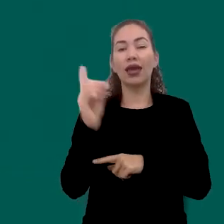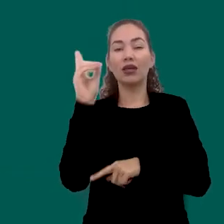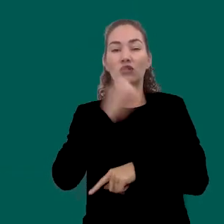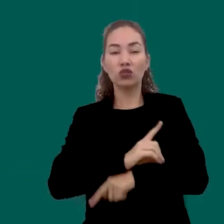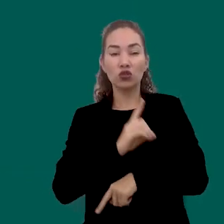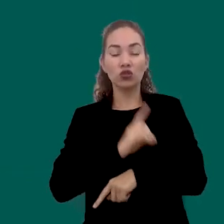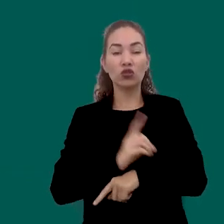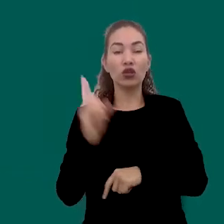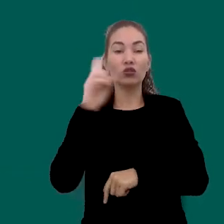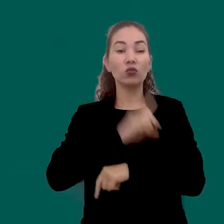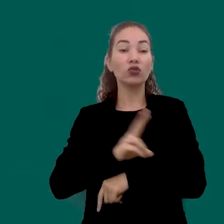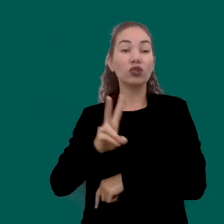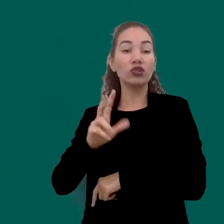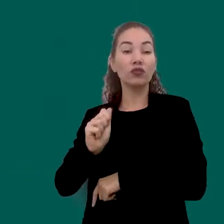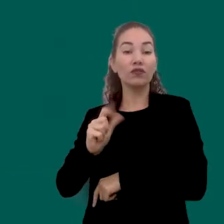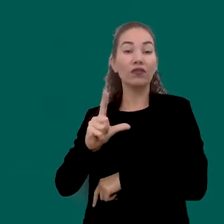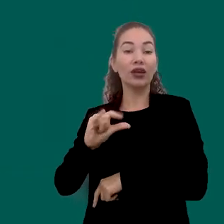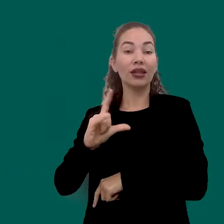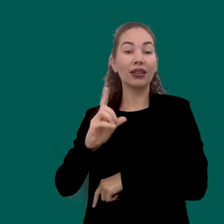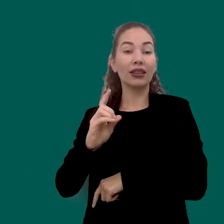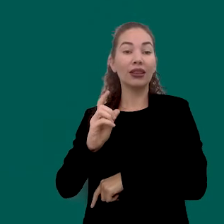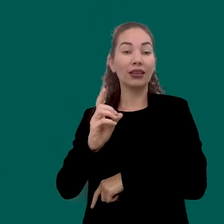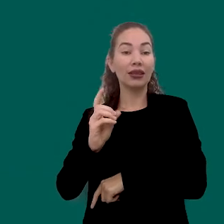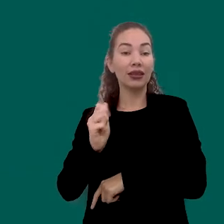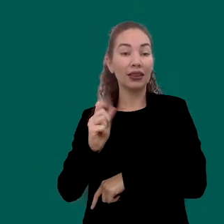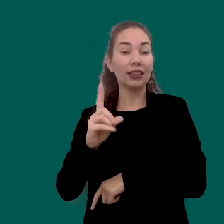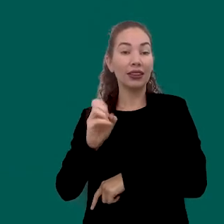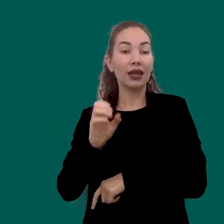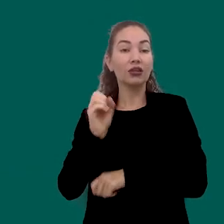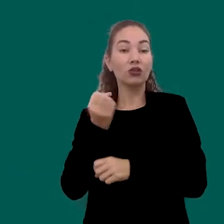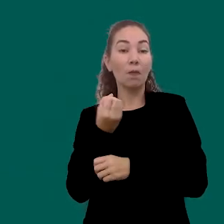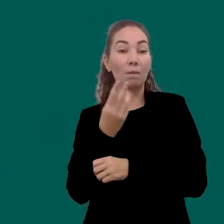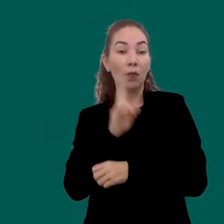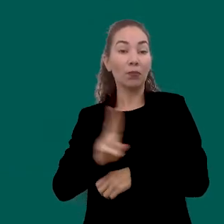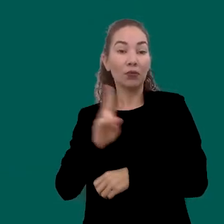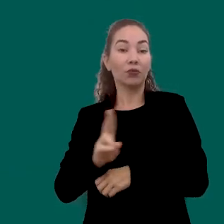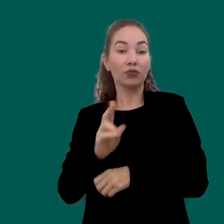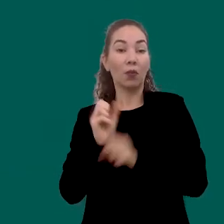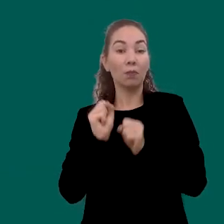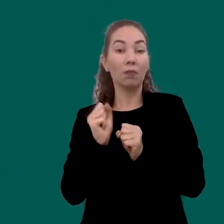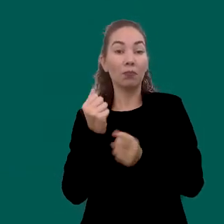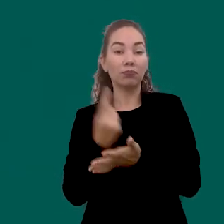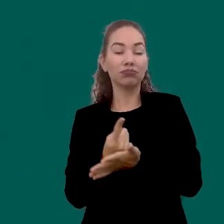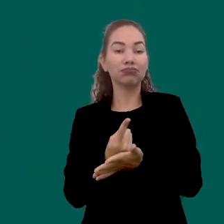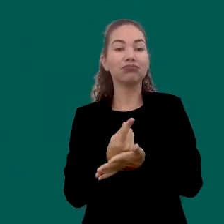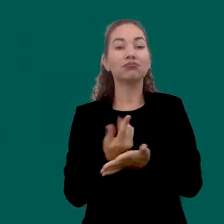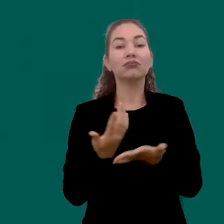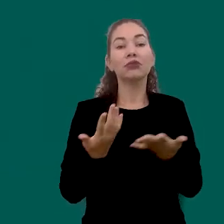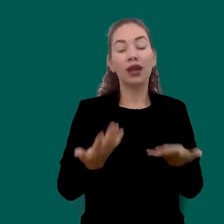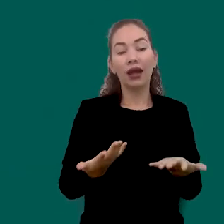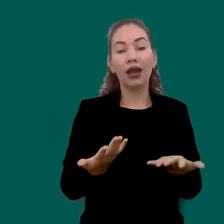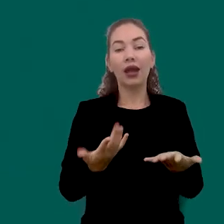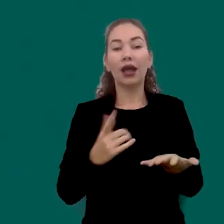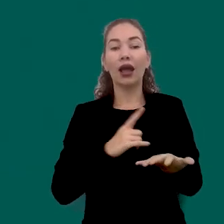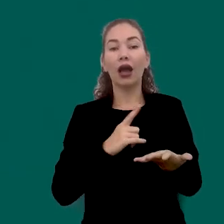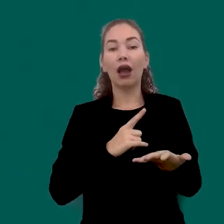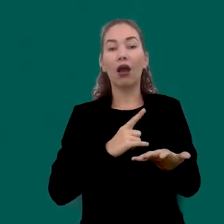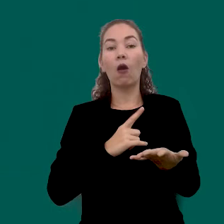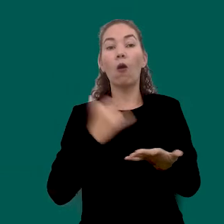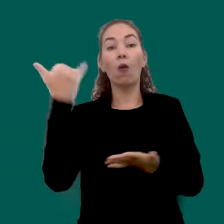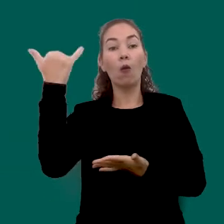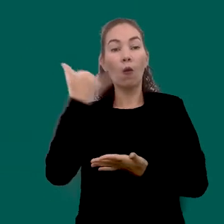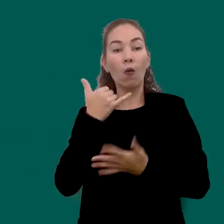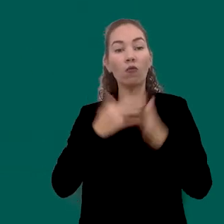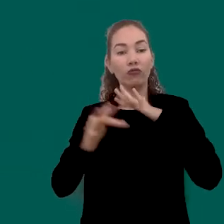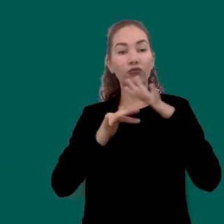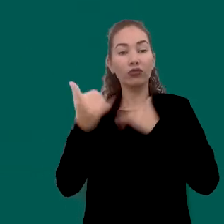O fornecedor ligou para mim hoje pela manhã, dizendo que ele tinha 35 caixas do produto. A gente, no mesmo momento que ele falou, já disse assim, tira uma